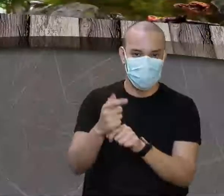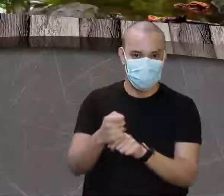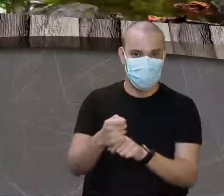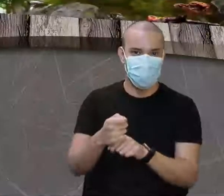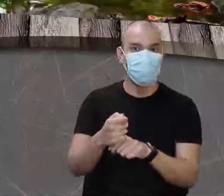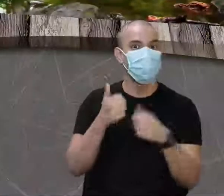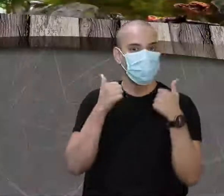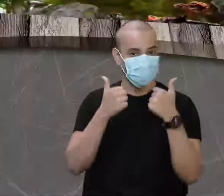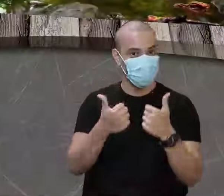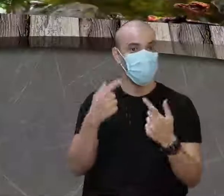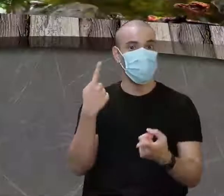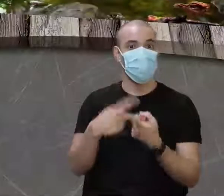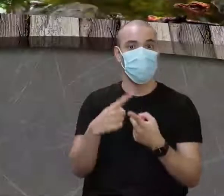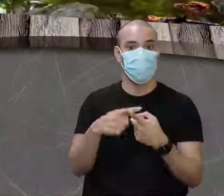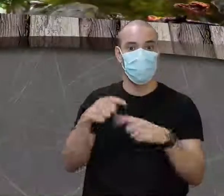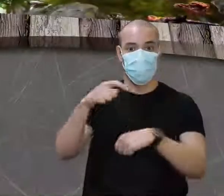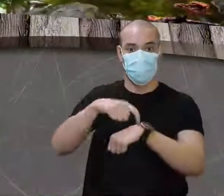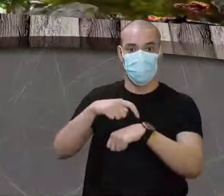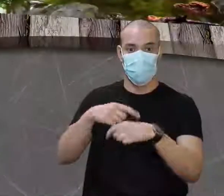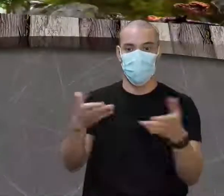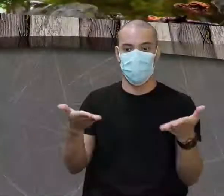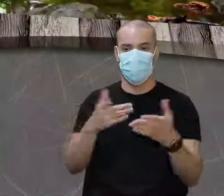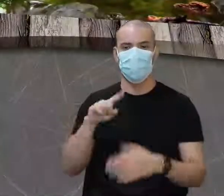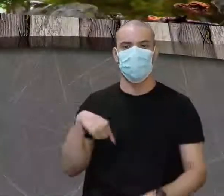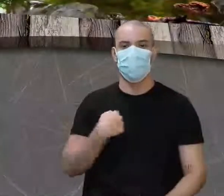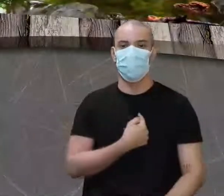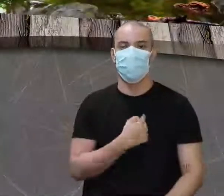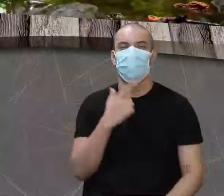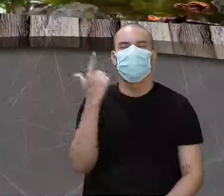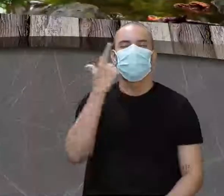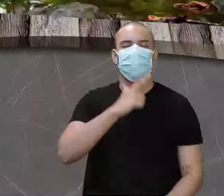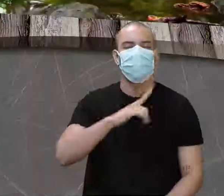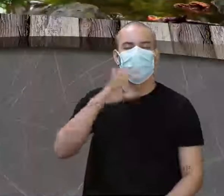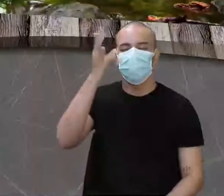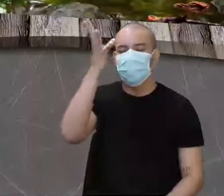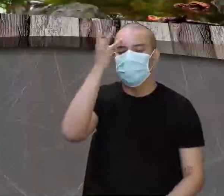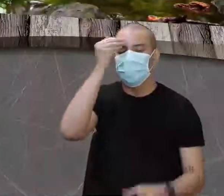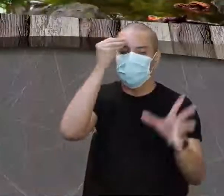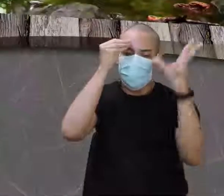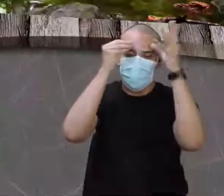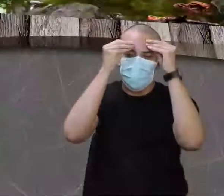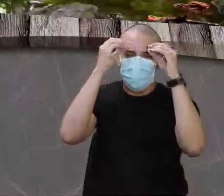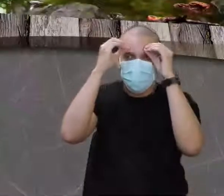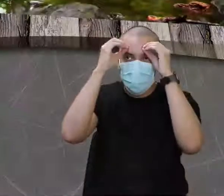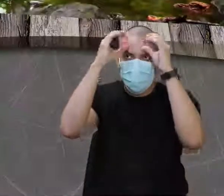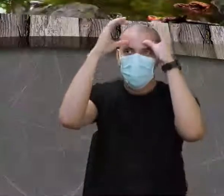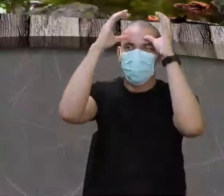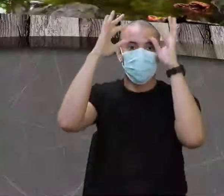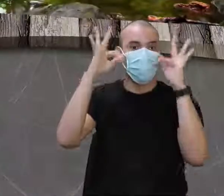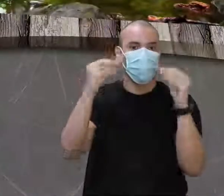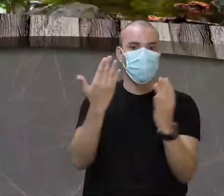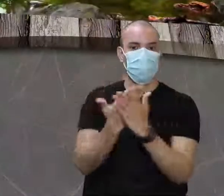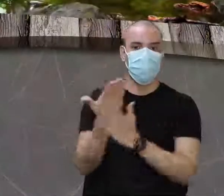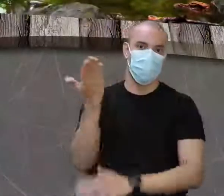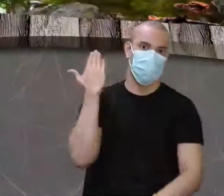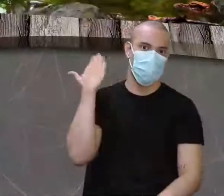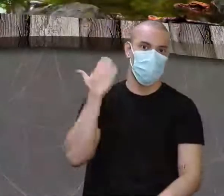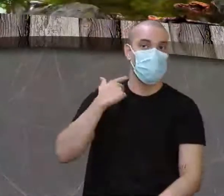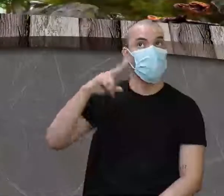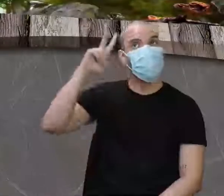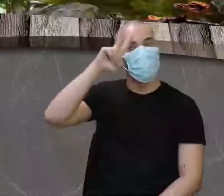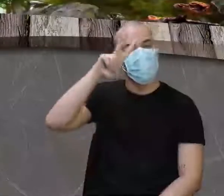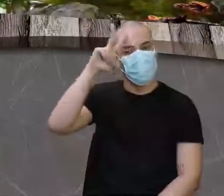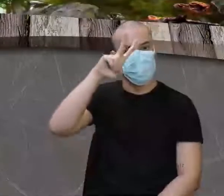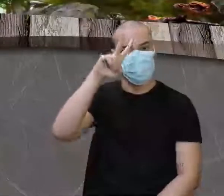revisão. Sim, porque nesse momento que a gente consolida aquilo que a gente estava vendo, né, na aula anterior. E